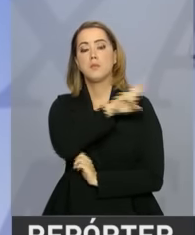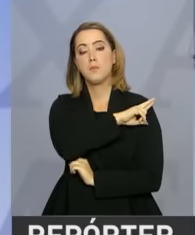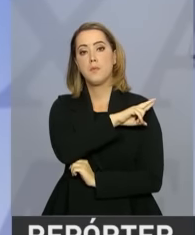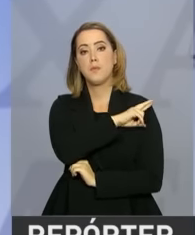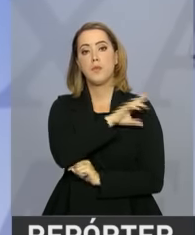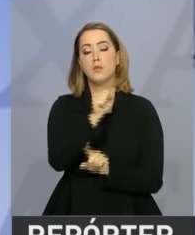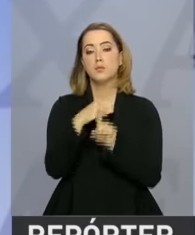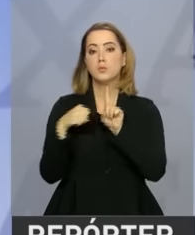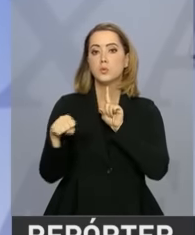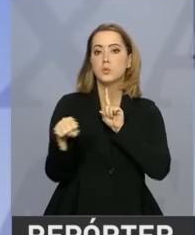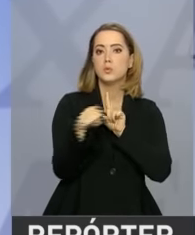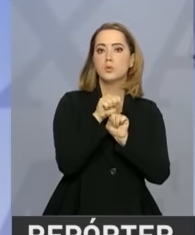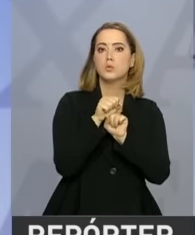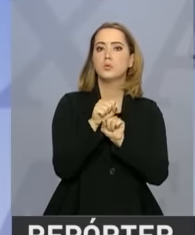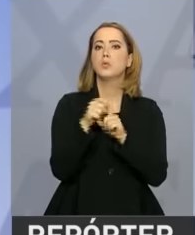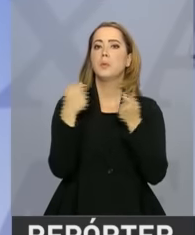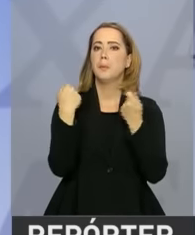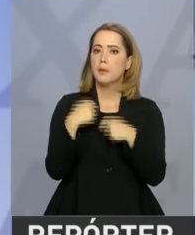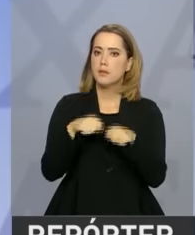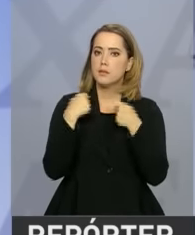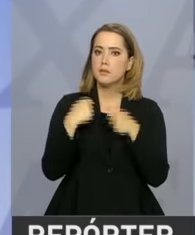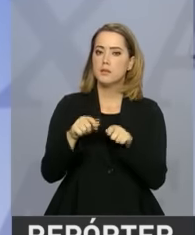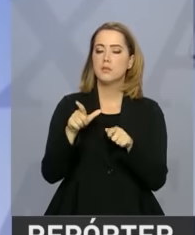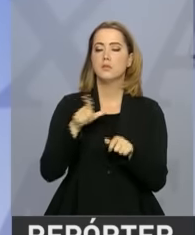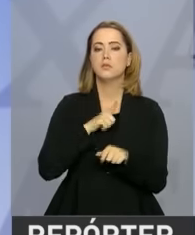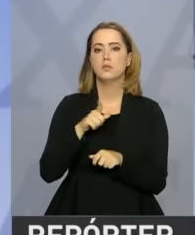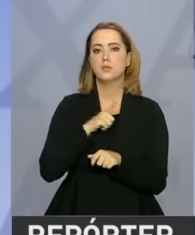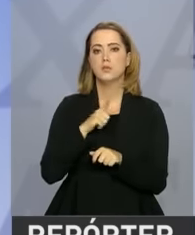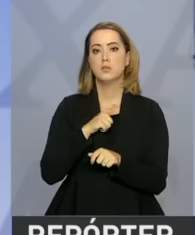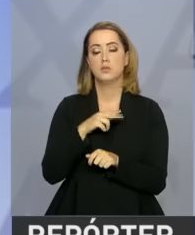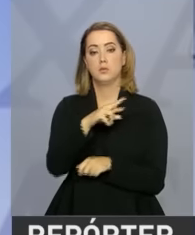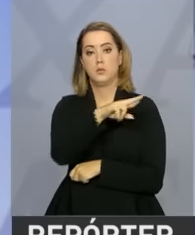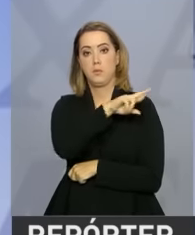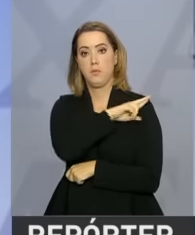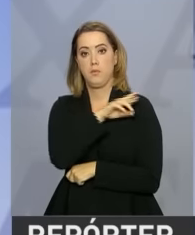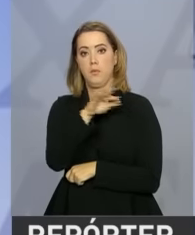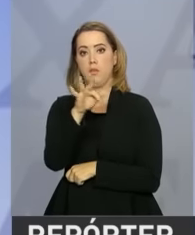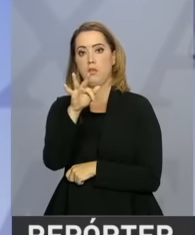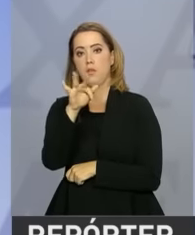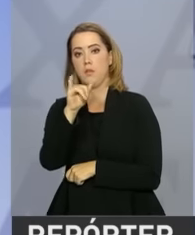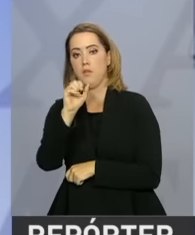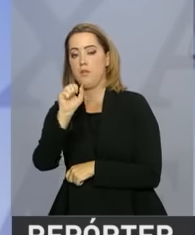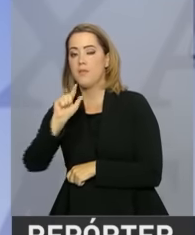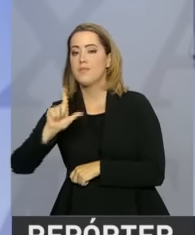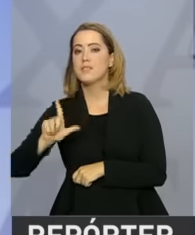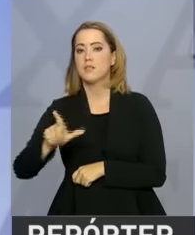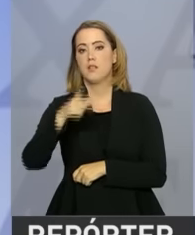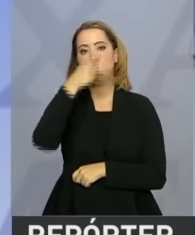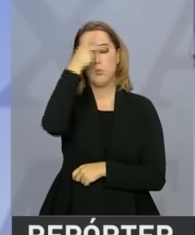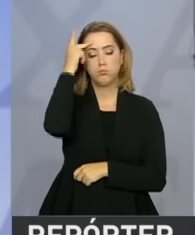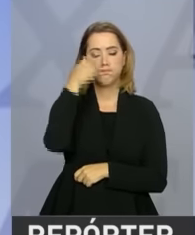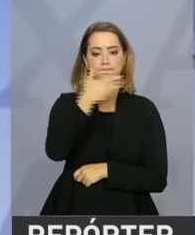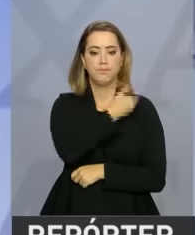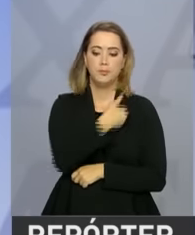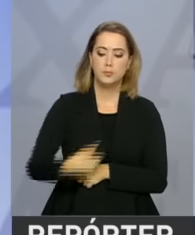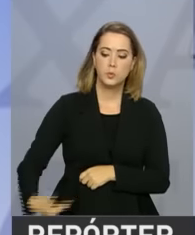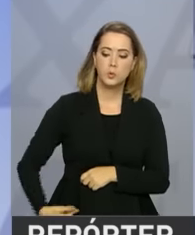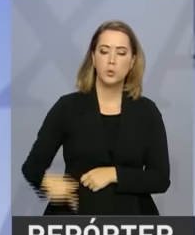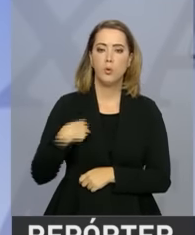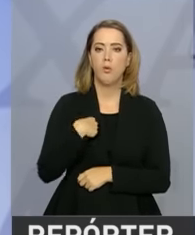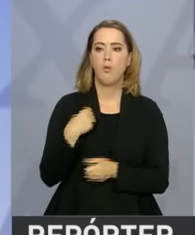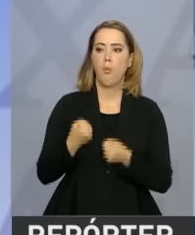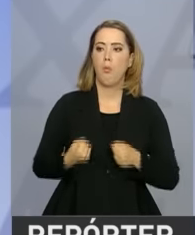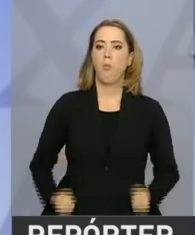social pressupõe responsabilidade fiscal. O governante que gasta demais, sem